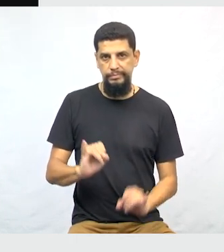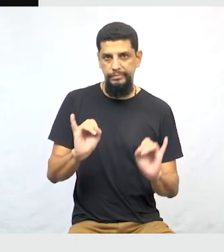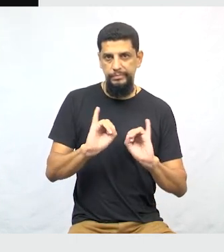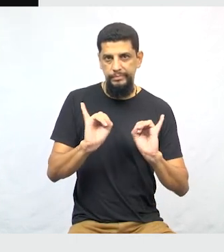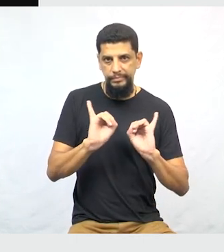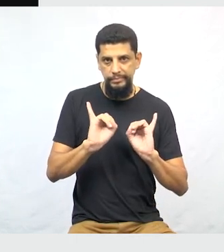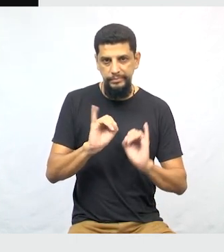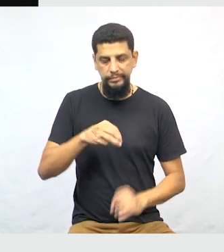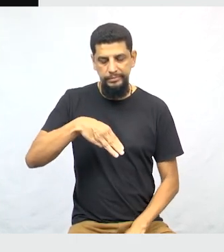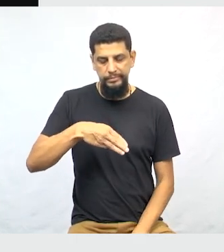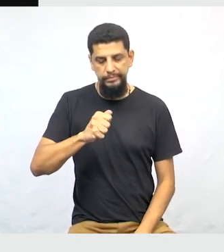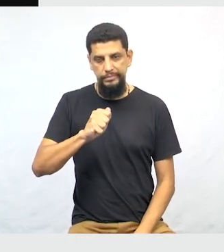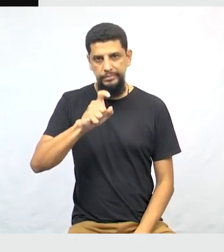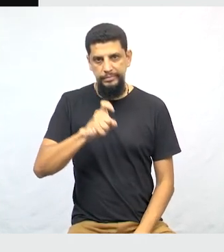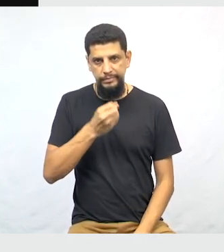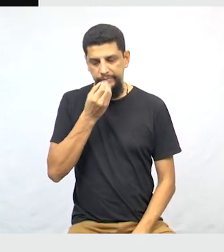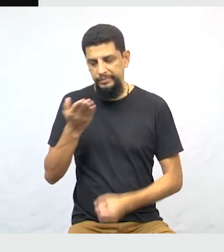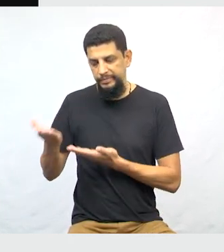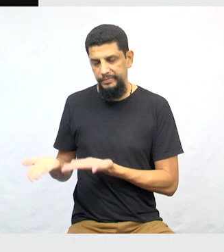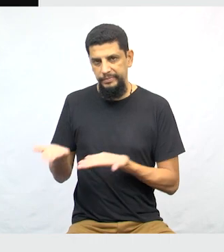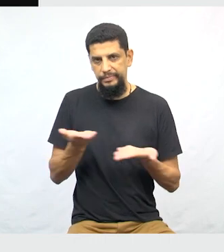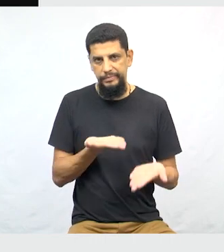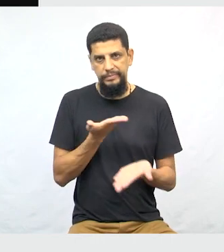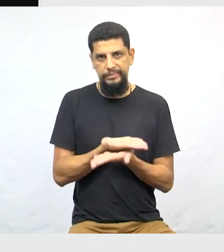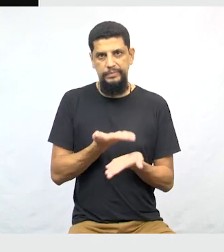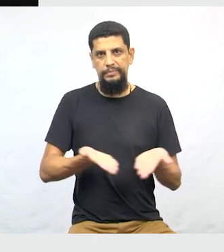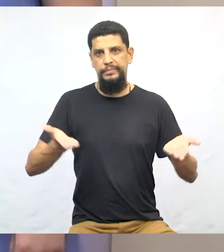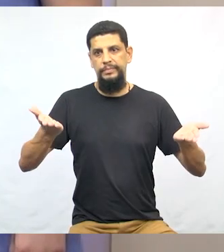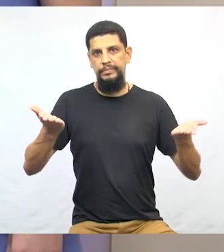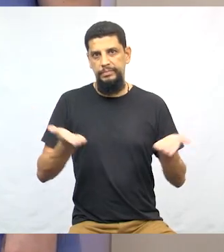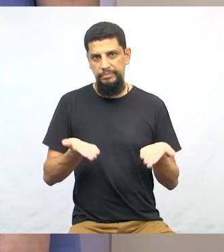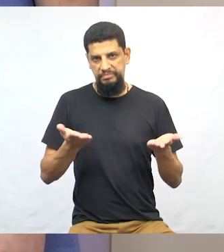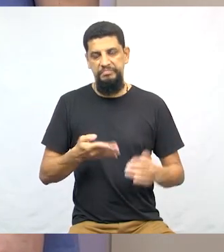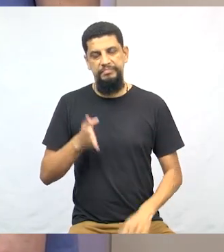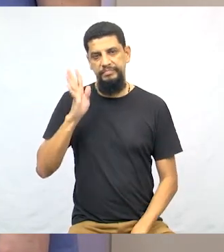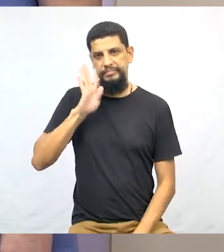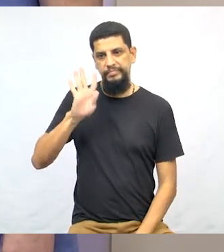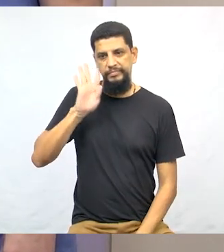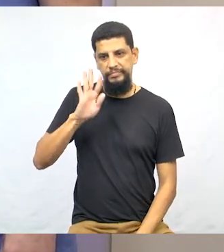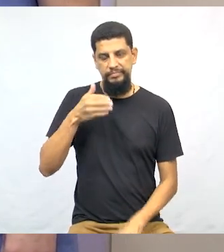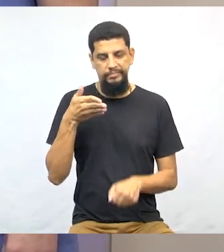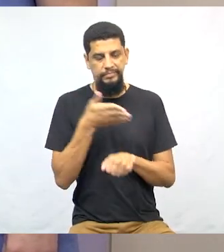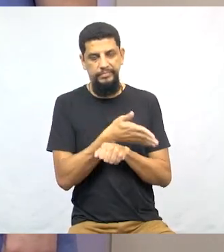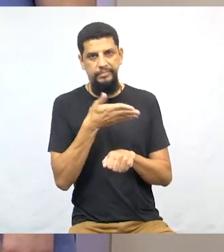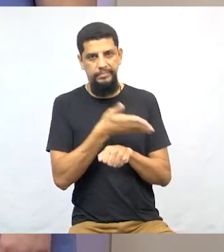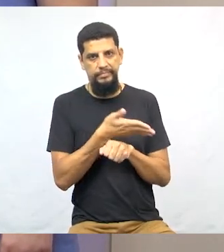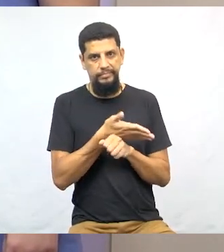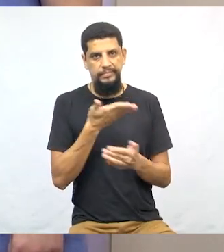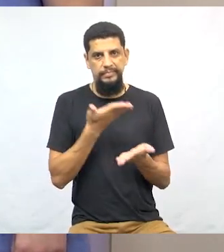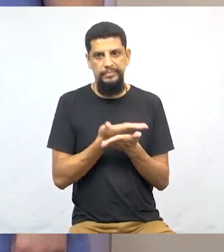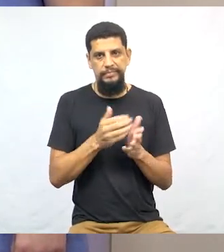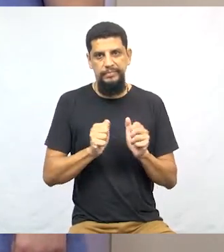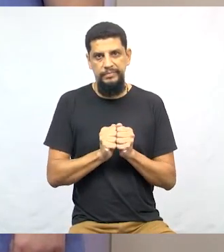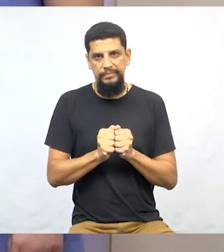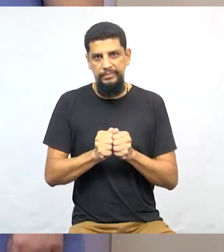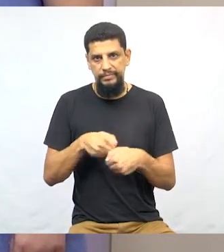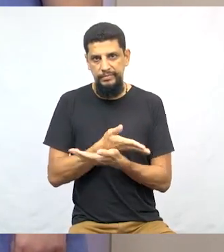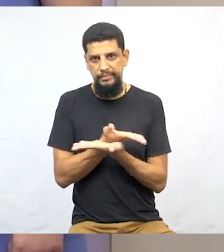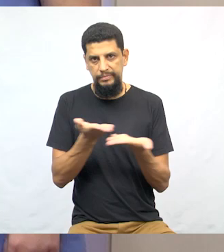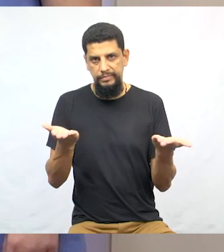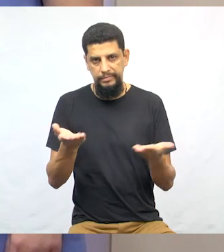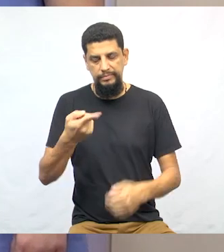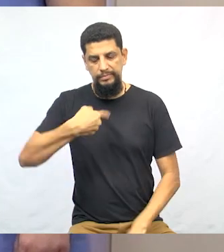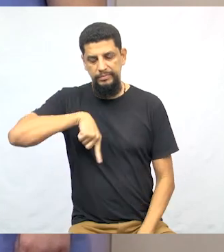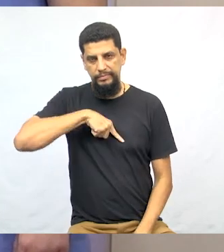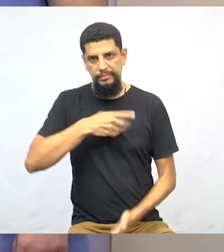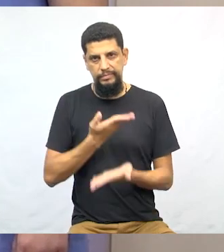Max, sejam bem-vindos também à nossa aula de hoje. Que bacana, vão participar aí junto conosco